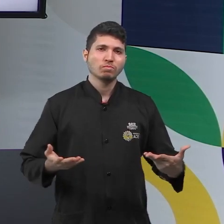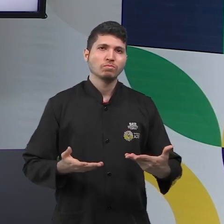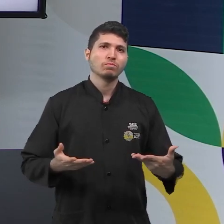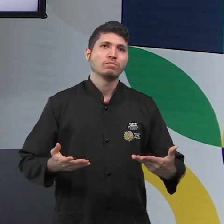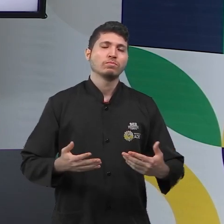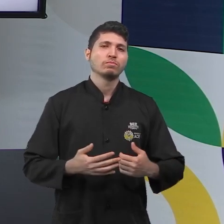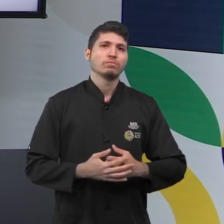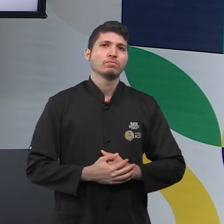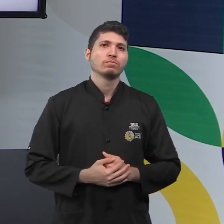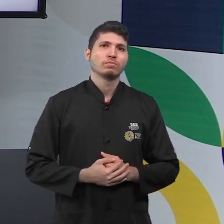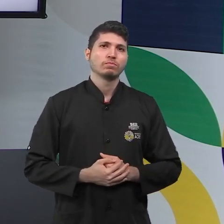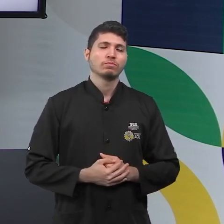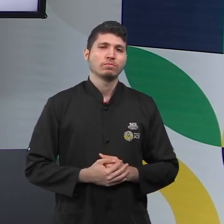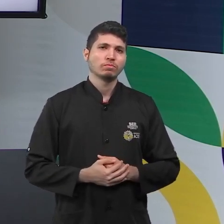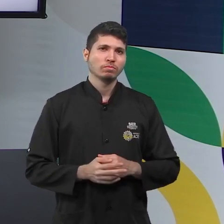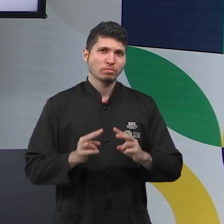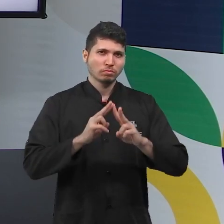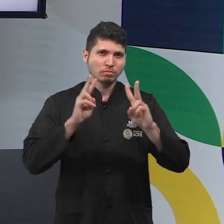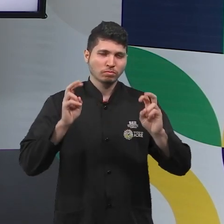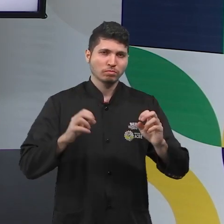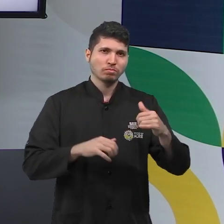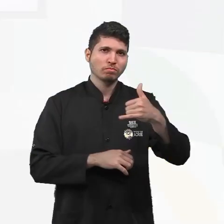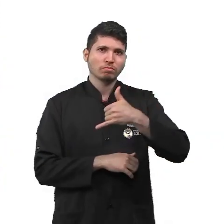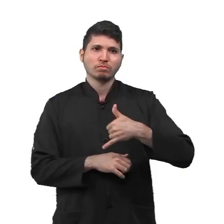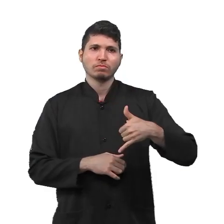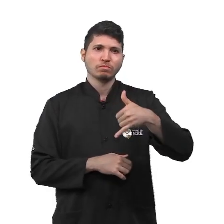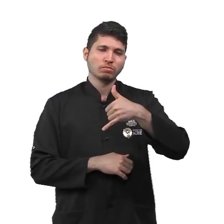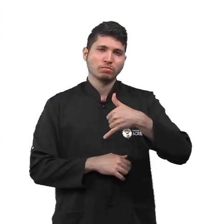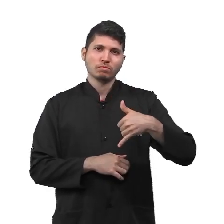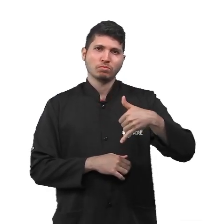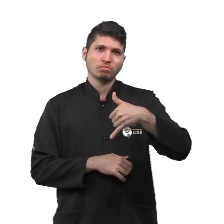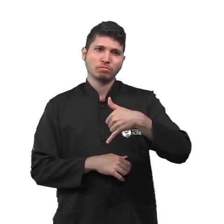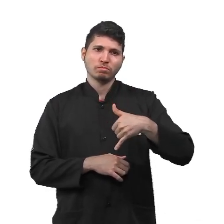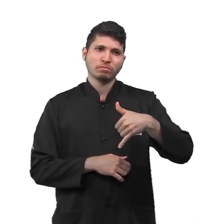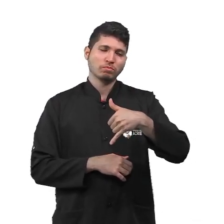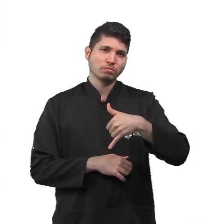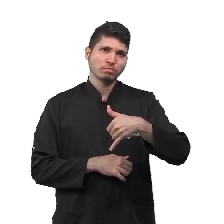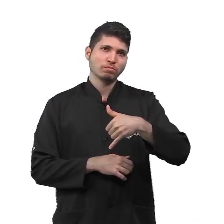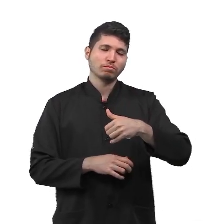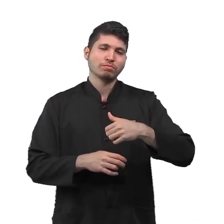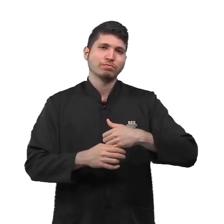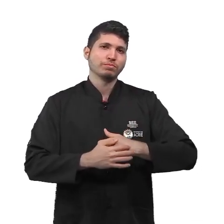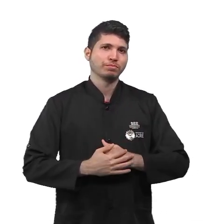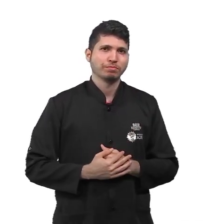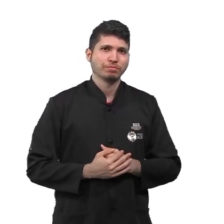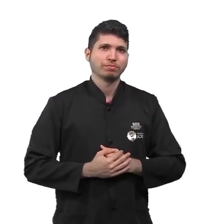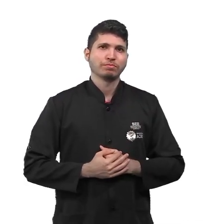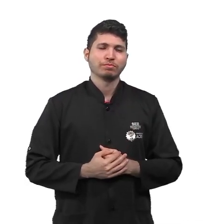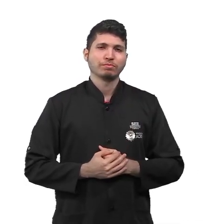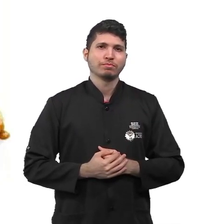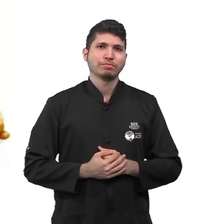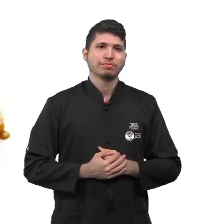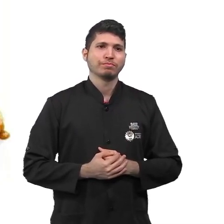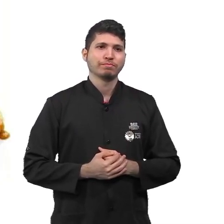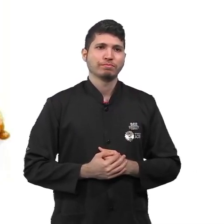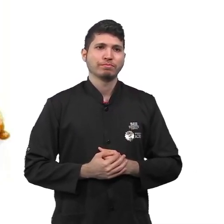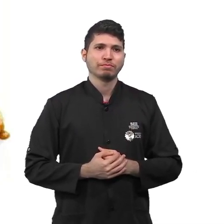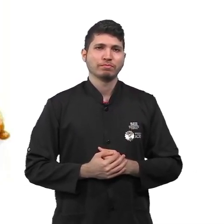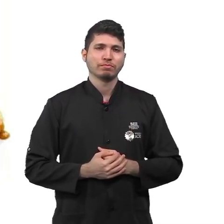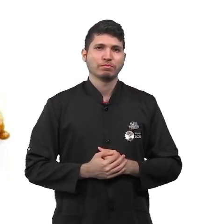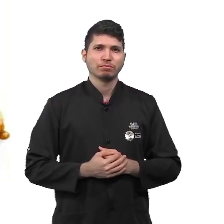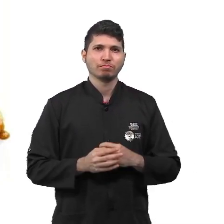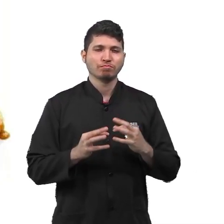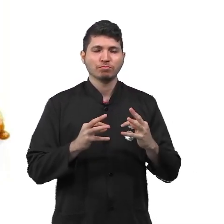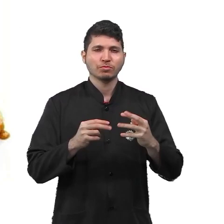os lipídios. Então, os lipídios, gente, eles são os óleos, as gorduras, né? Também tudo aquilo que é